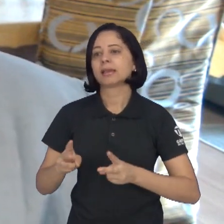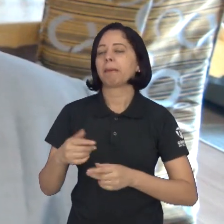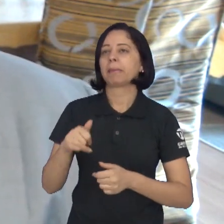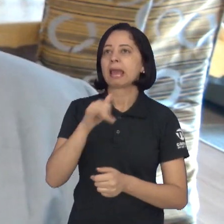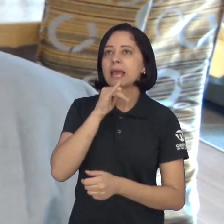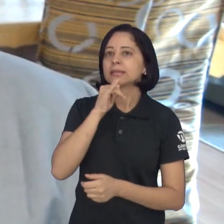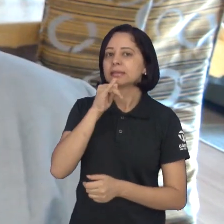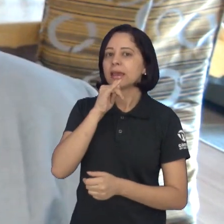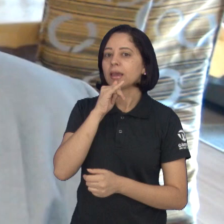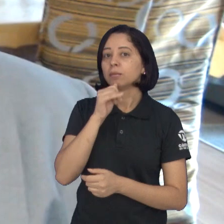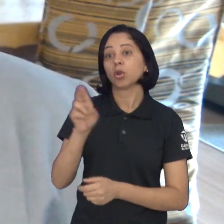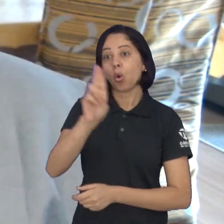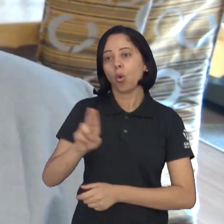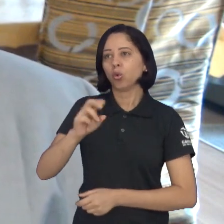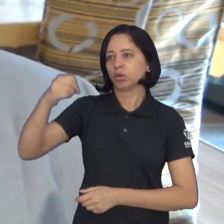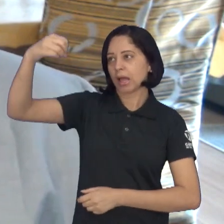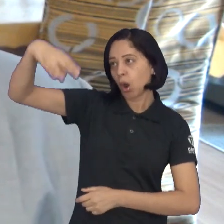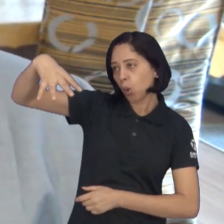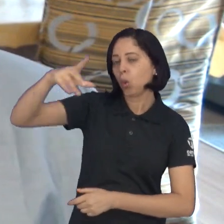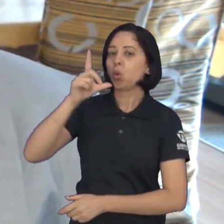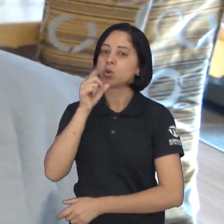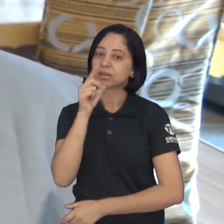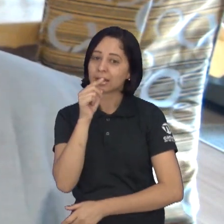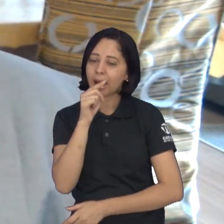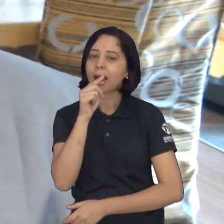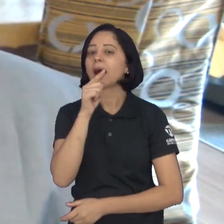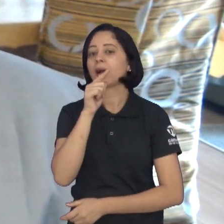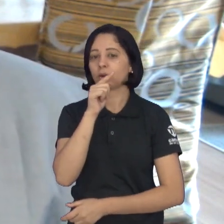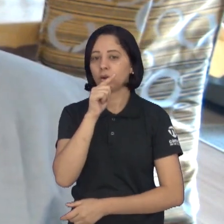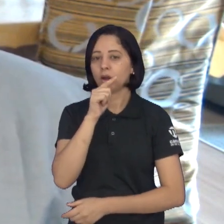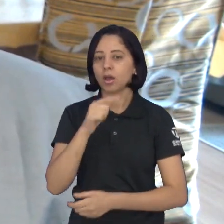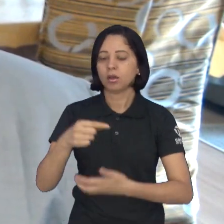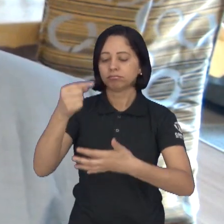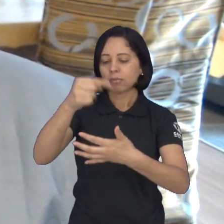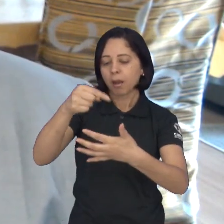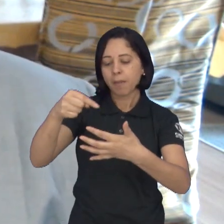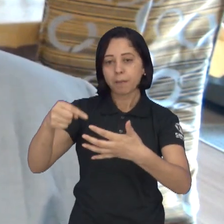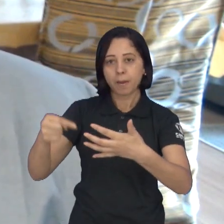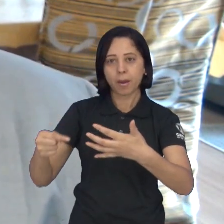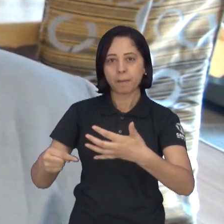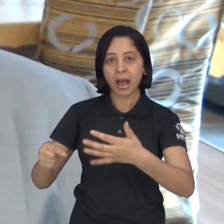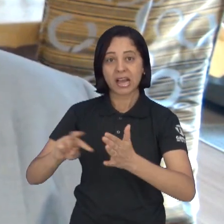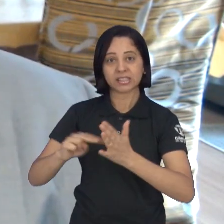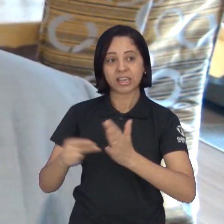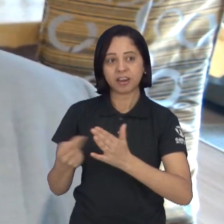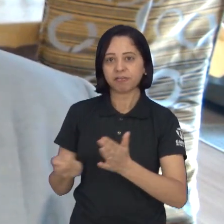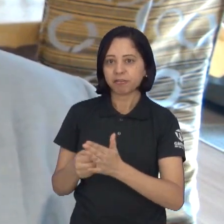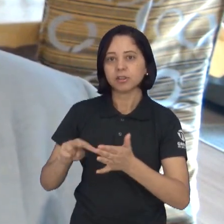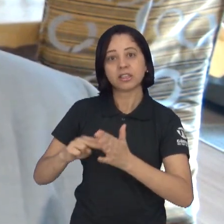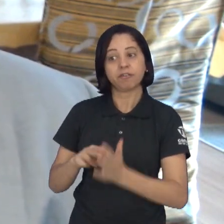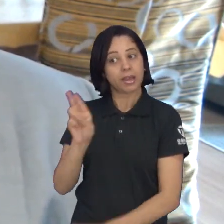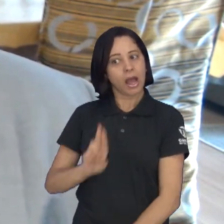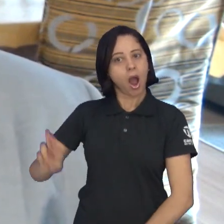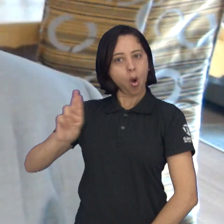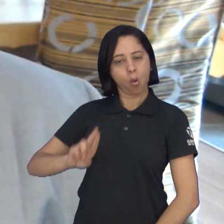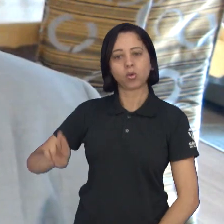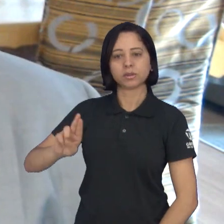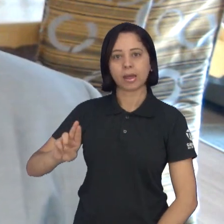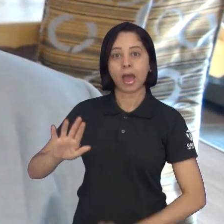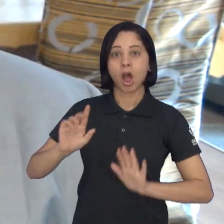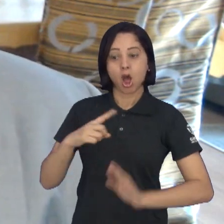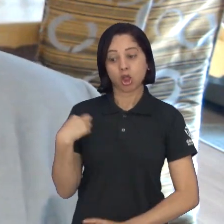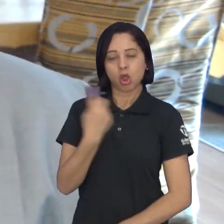energia, serviços de água, e todas essas relações são de consumo. Nós, como